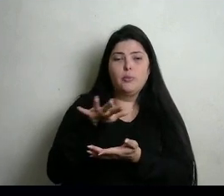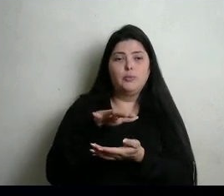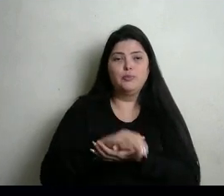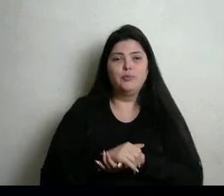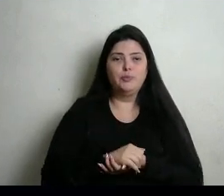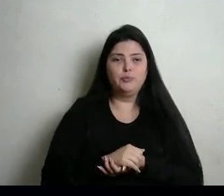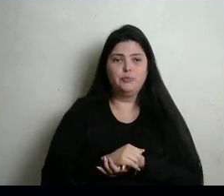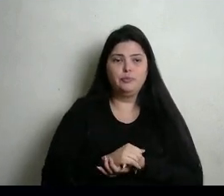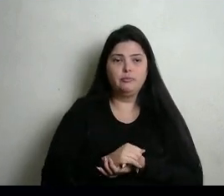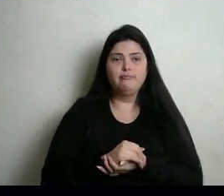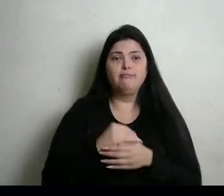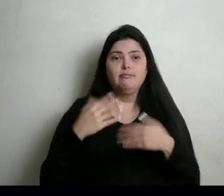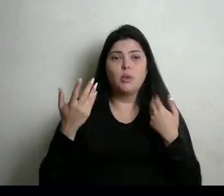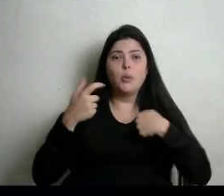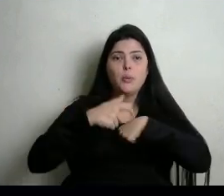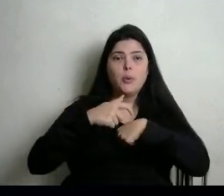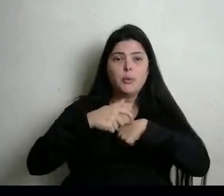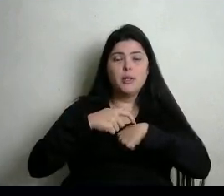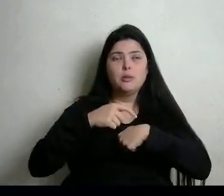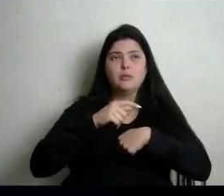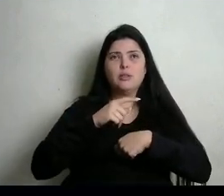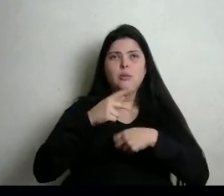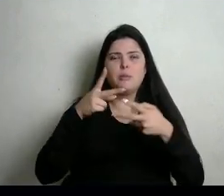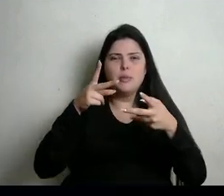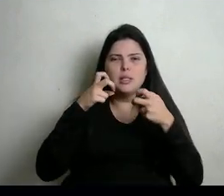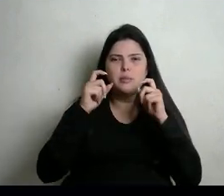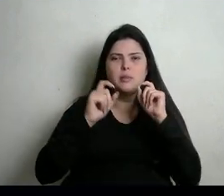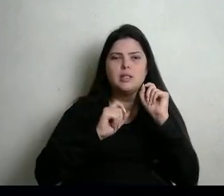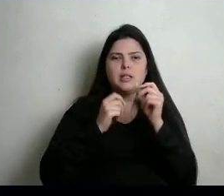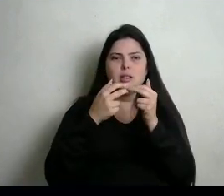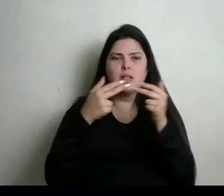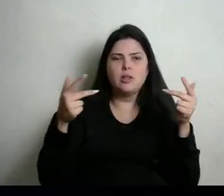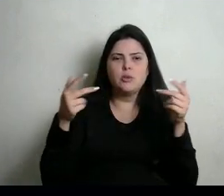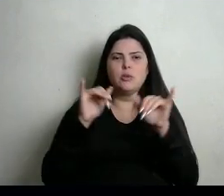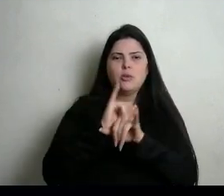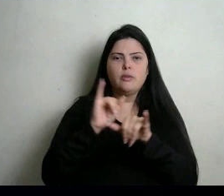E naquele momento, se eu tivesse visto as seguintes notícias,